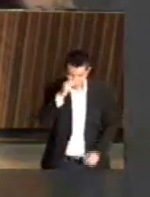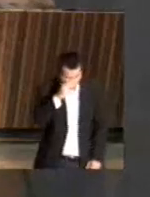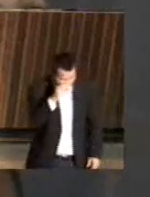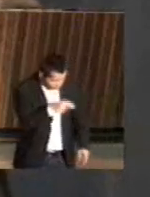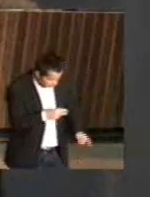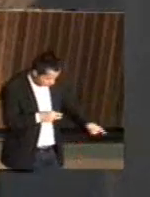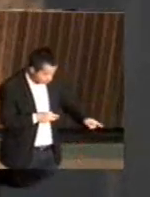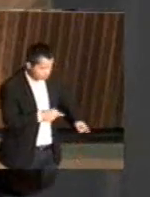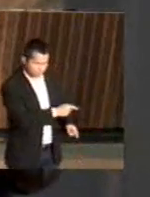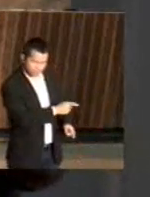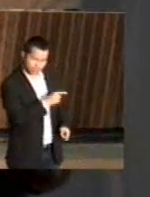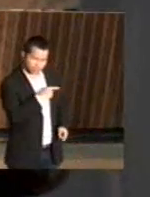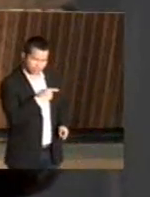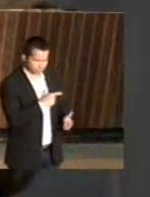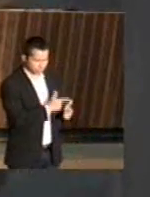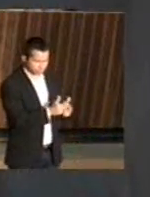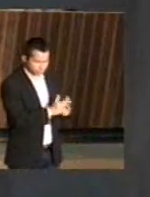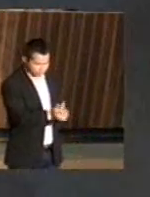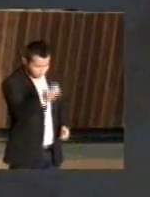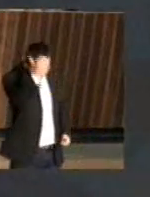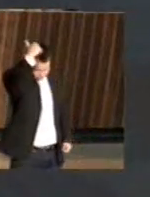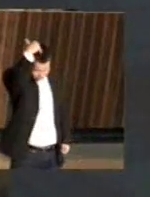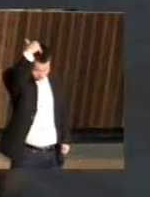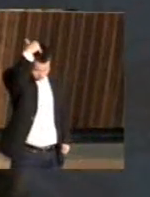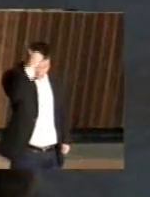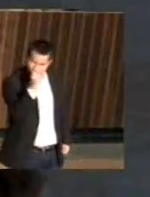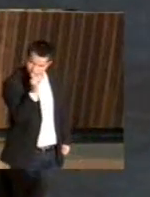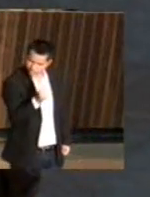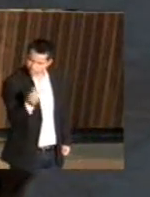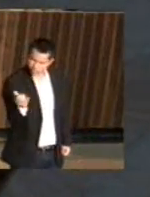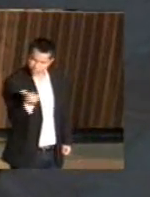do problema é o problema do coração. Fala para ele.